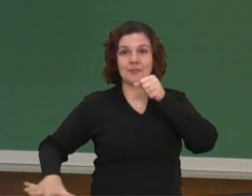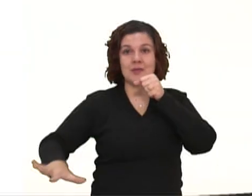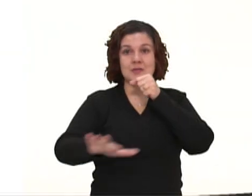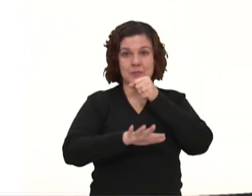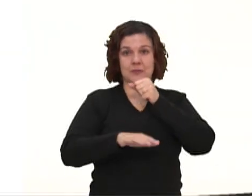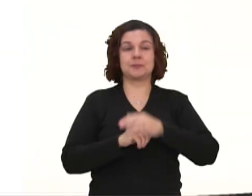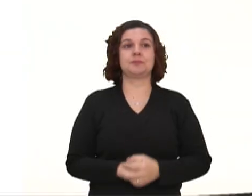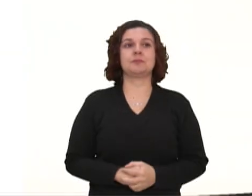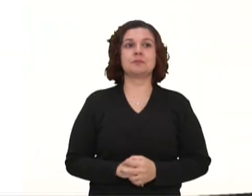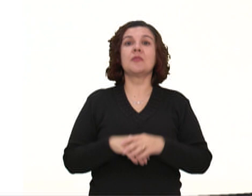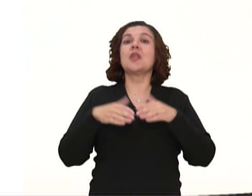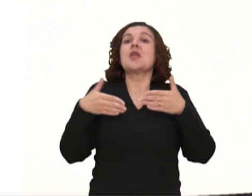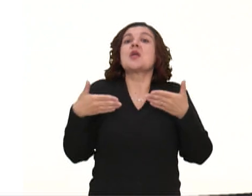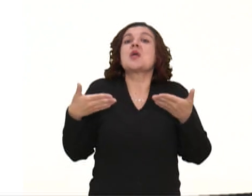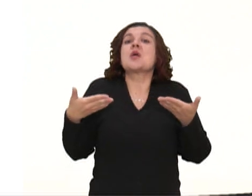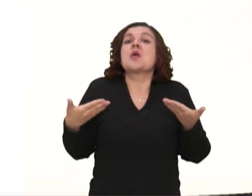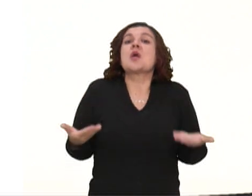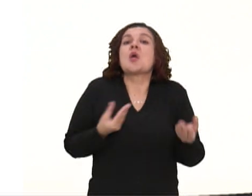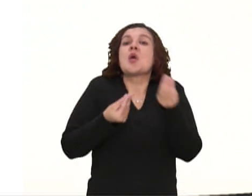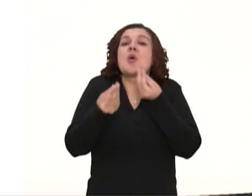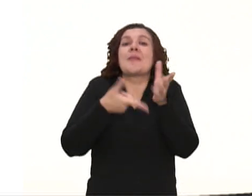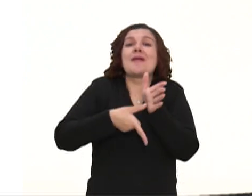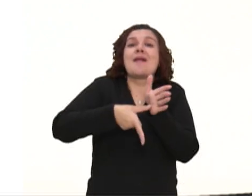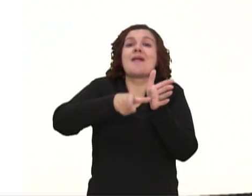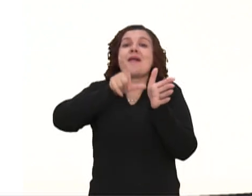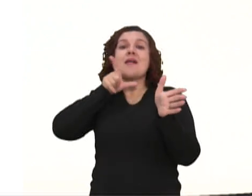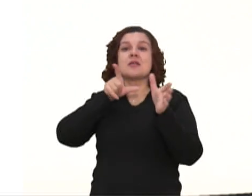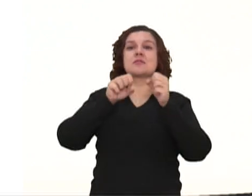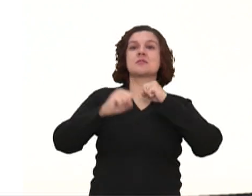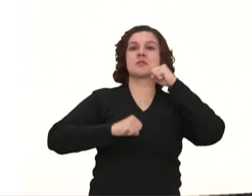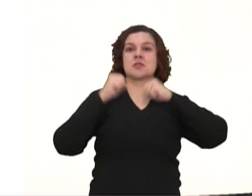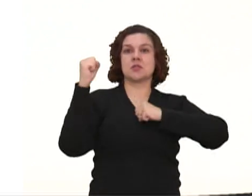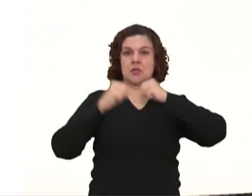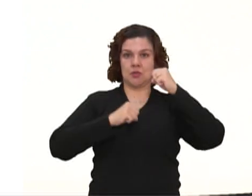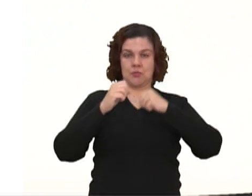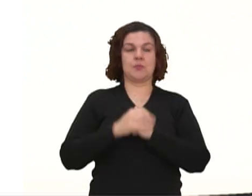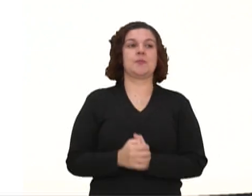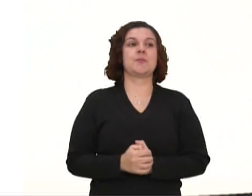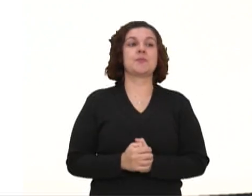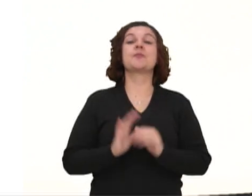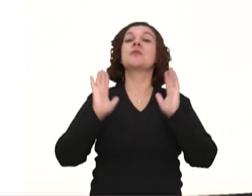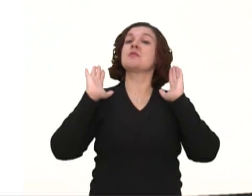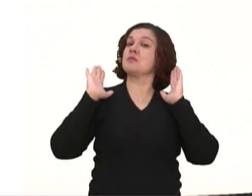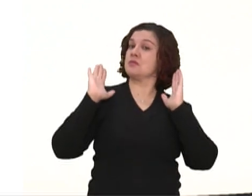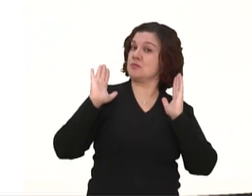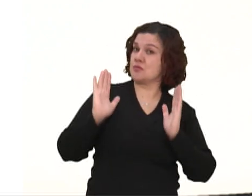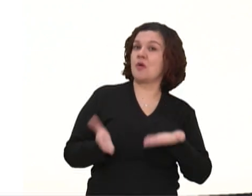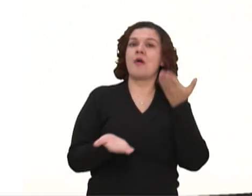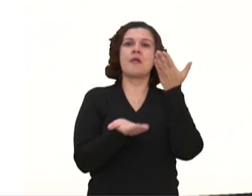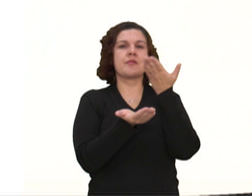Como era o trabalho antes da indústria? Então, nós também vimos em algumas